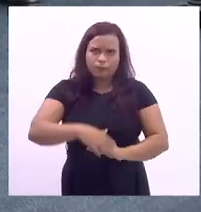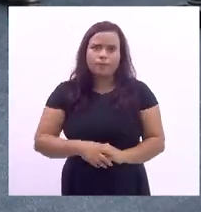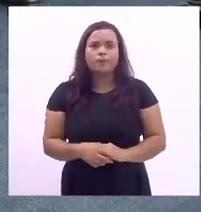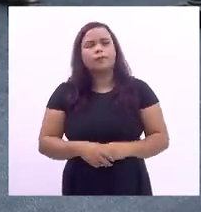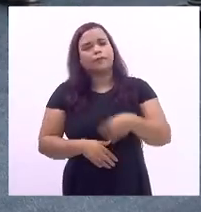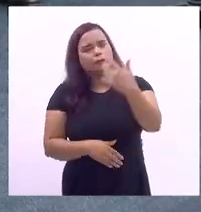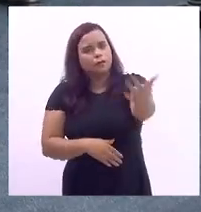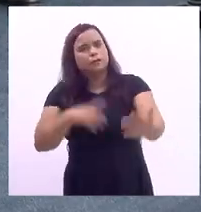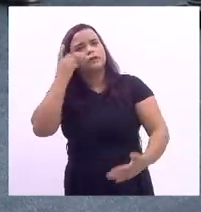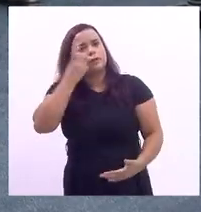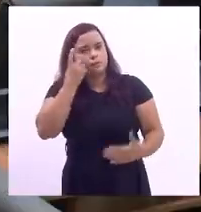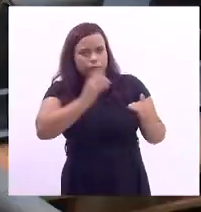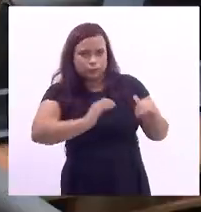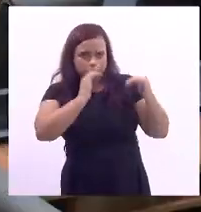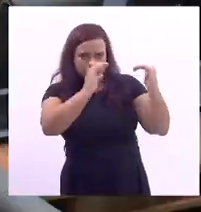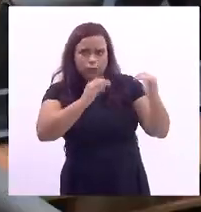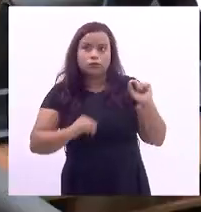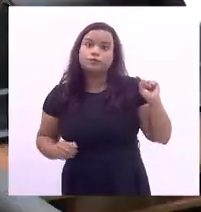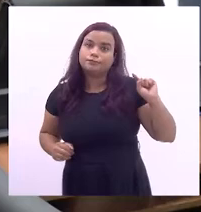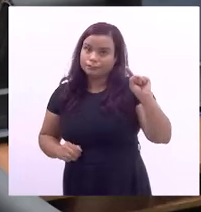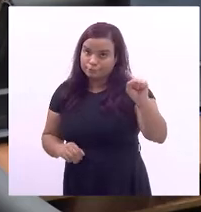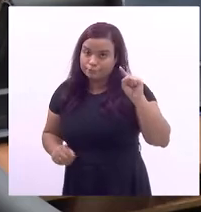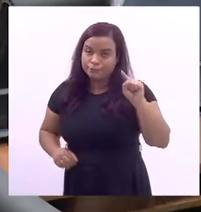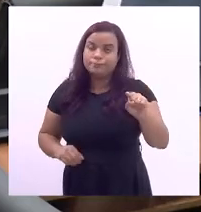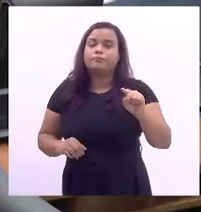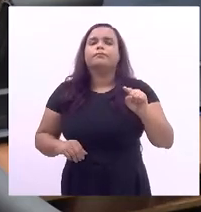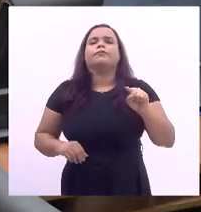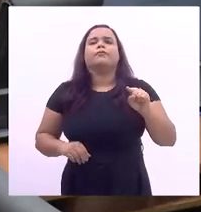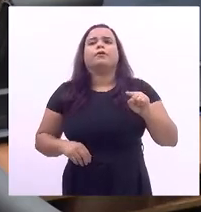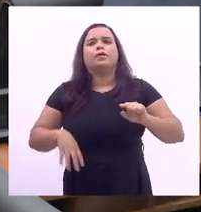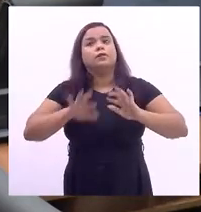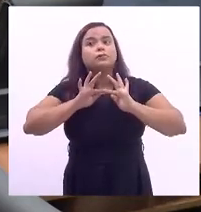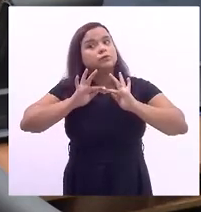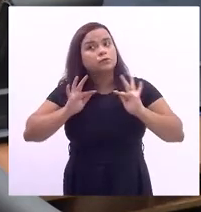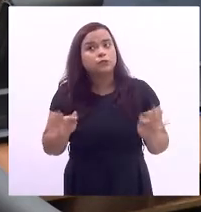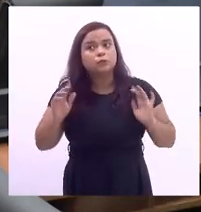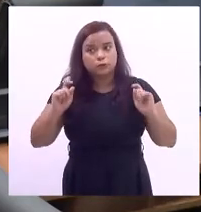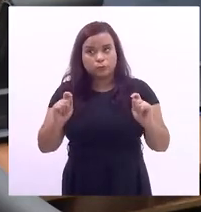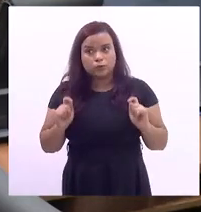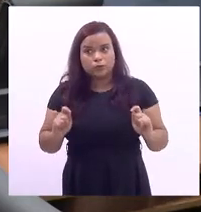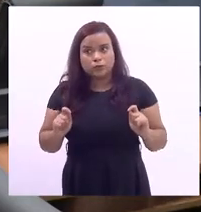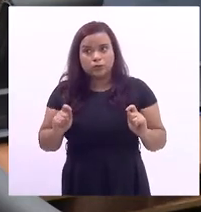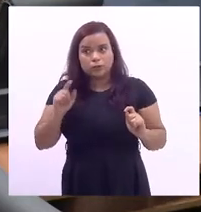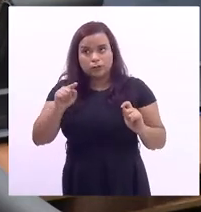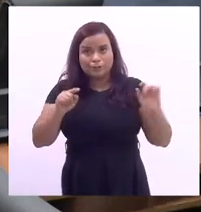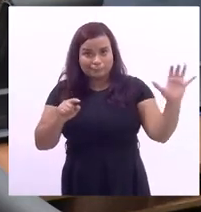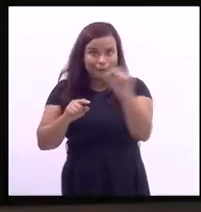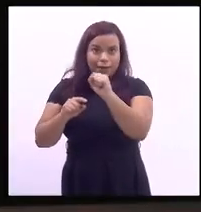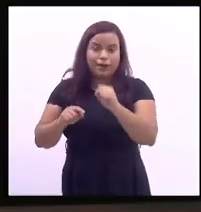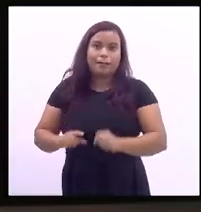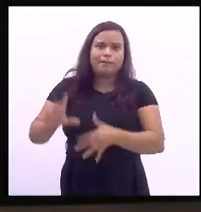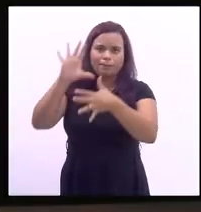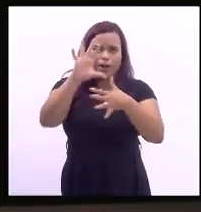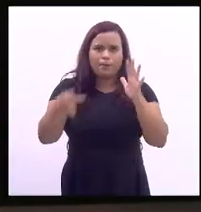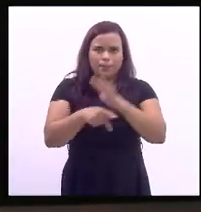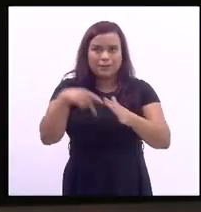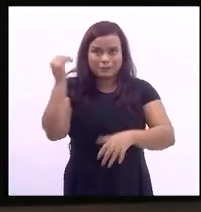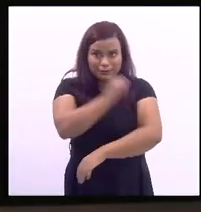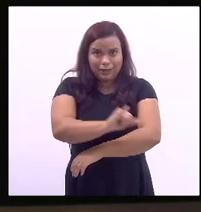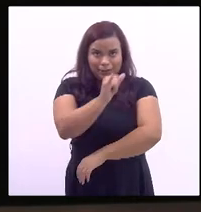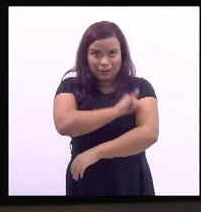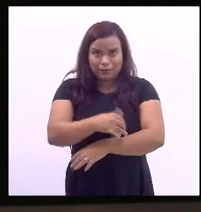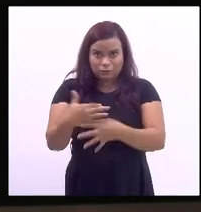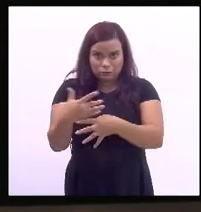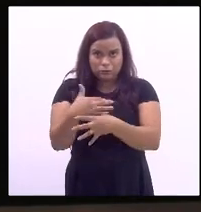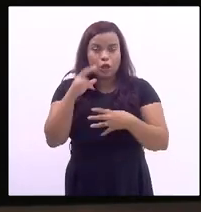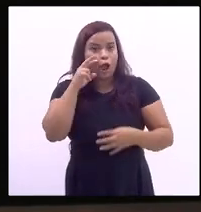excelência vossa Alessia simplesmente é apanha o mapa da cidade do Rio